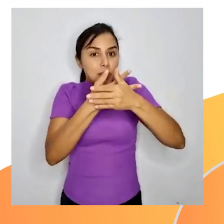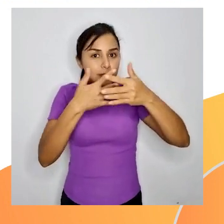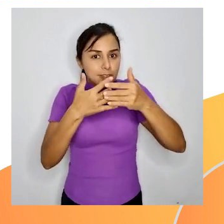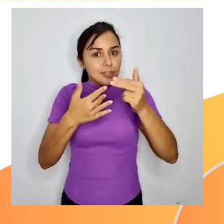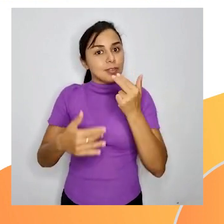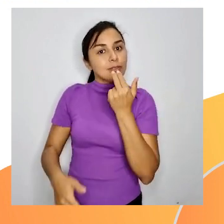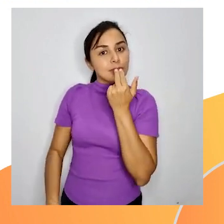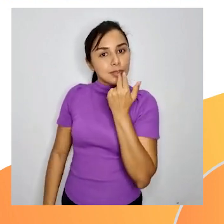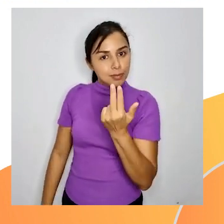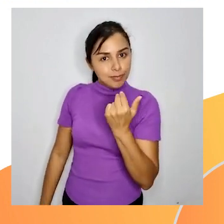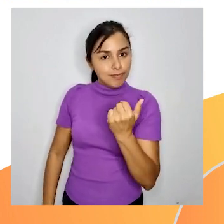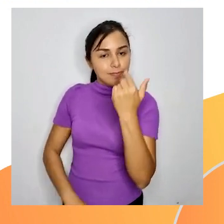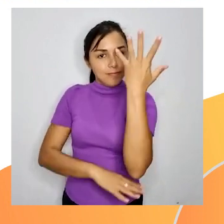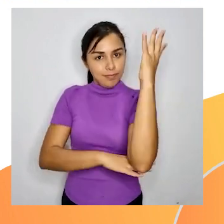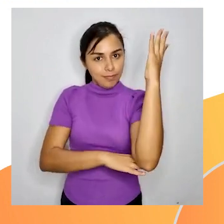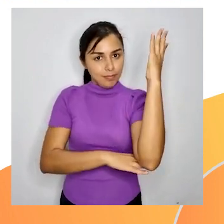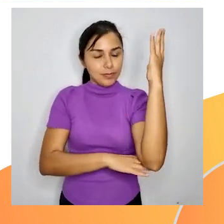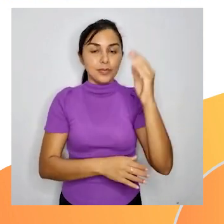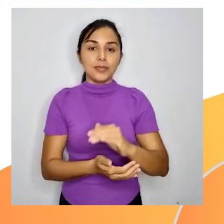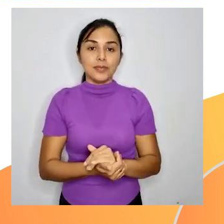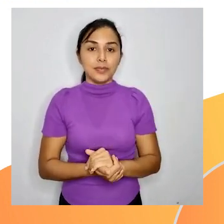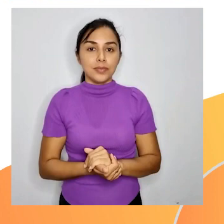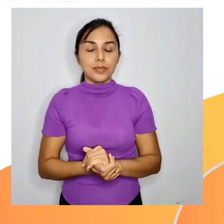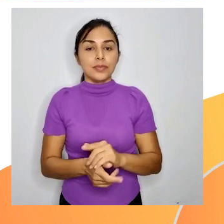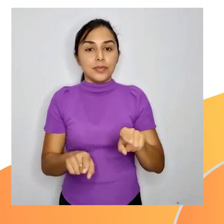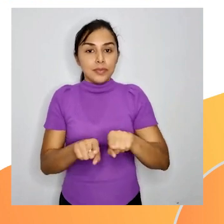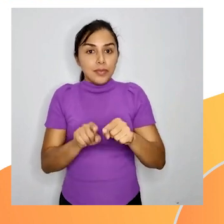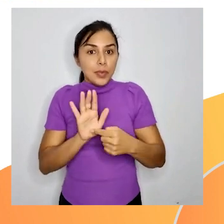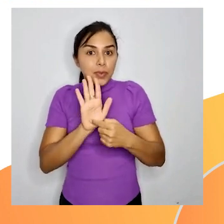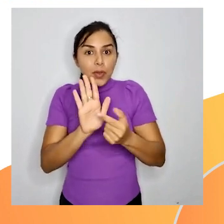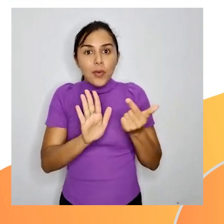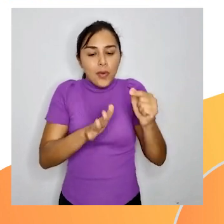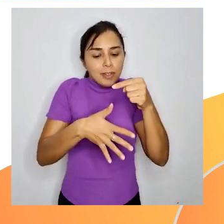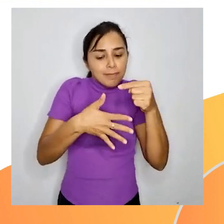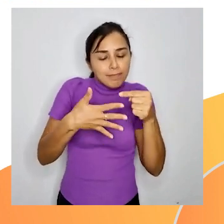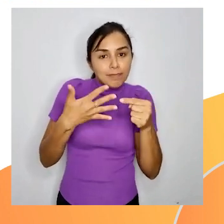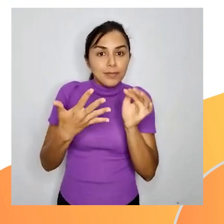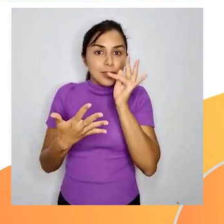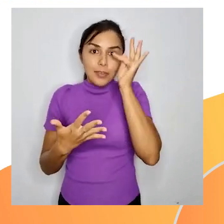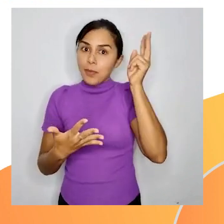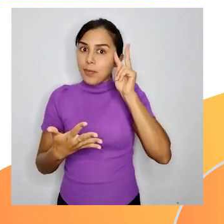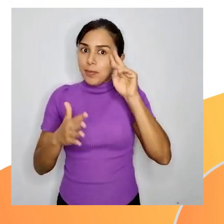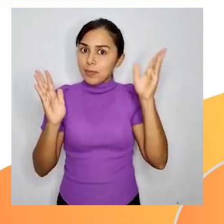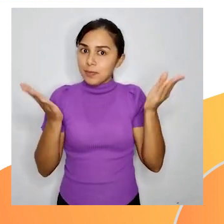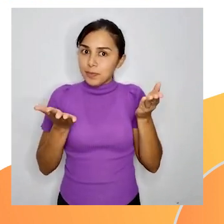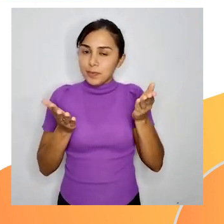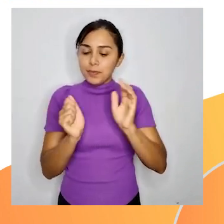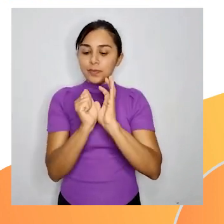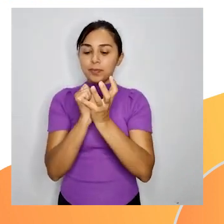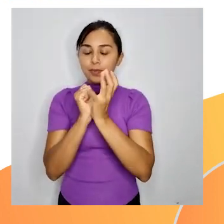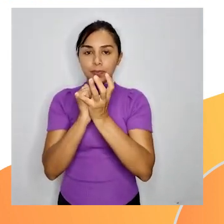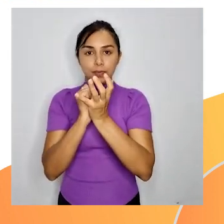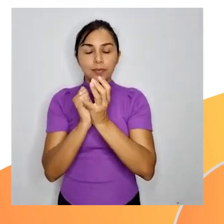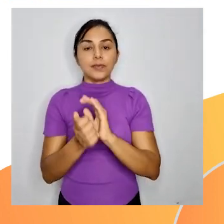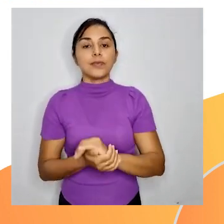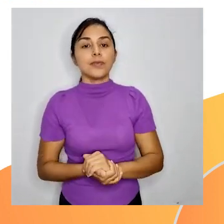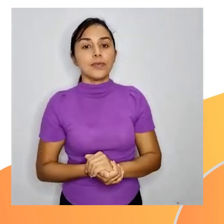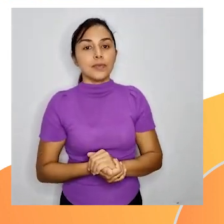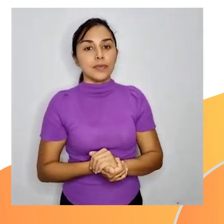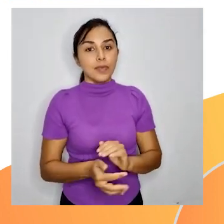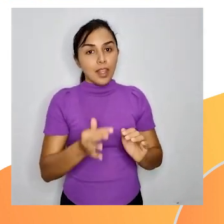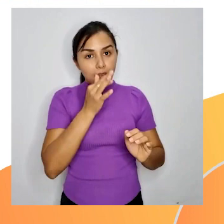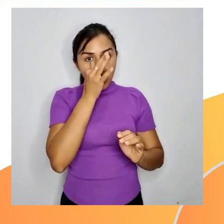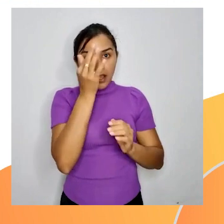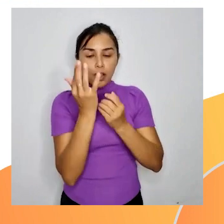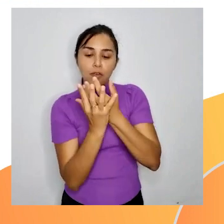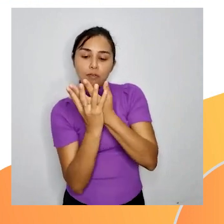de nutrição da planta. Aqui nós temos outras partes da flor. Vamos relembrar quem são as angiospermas? Nas partes da